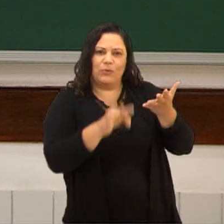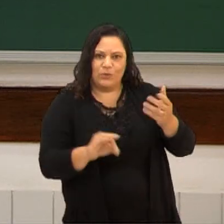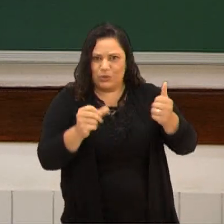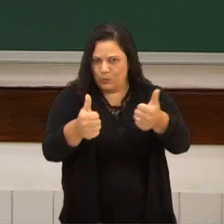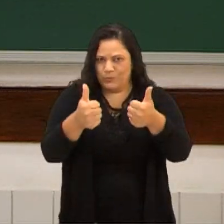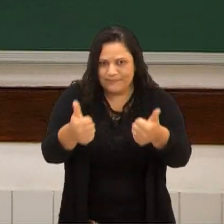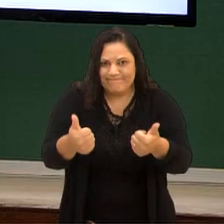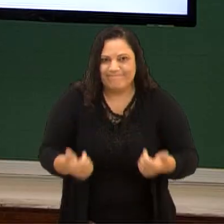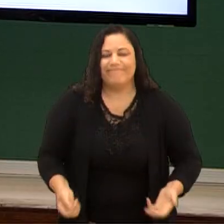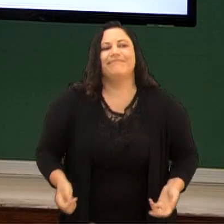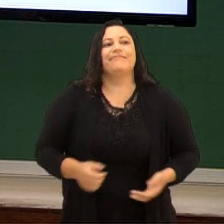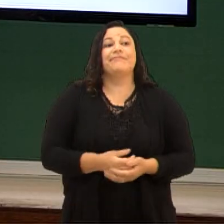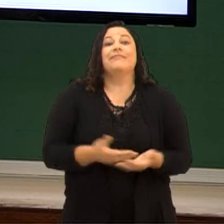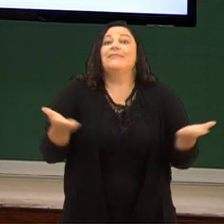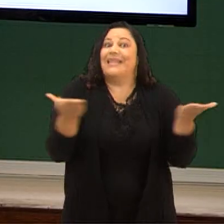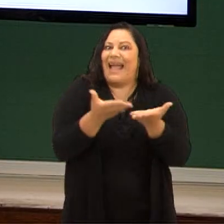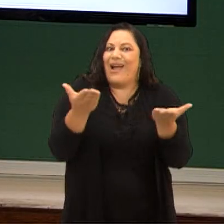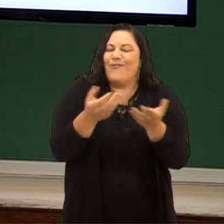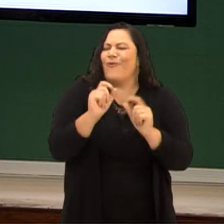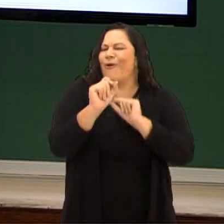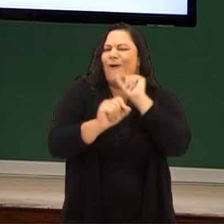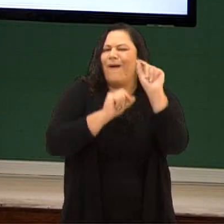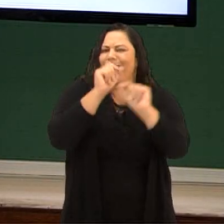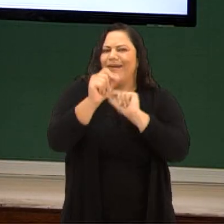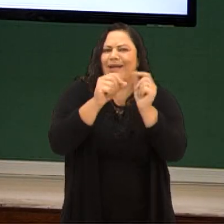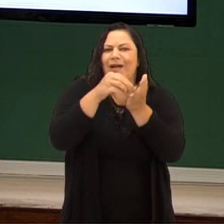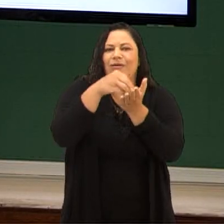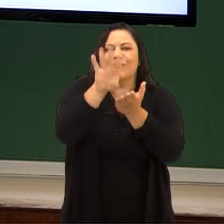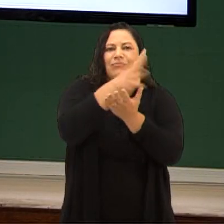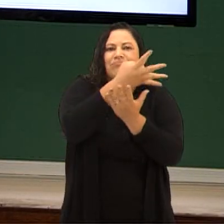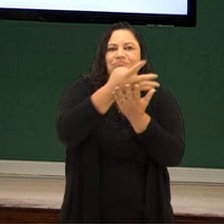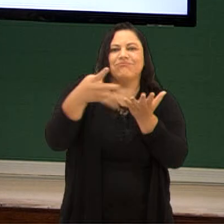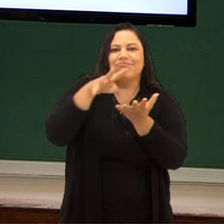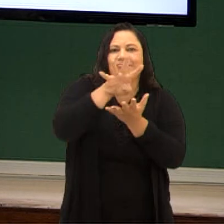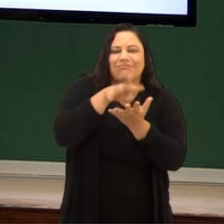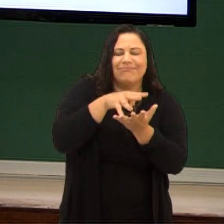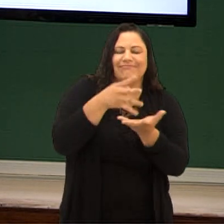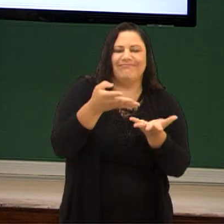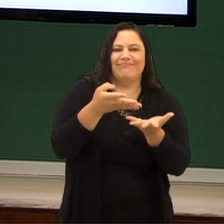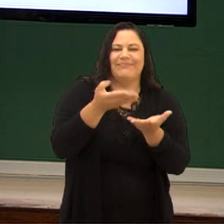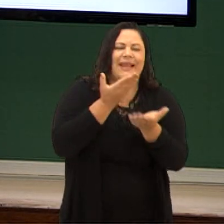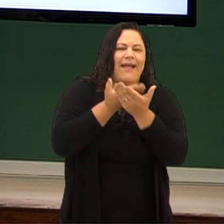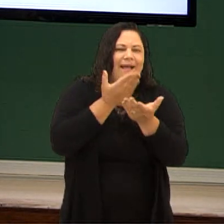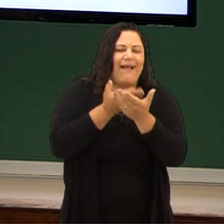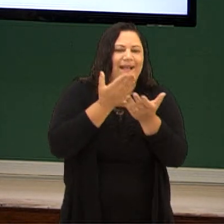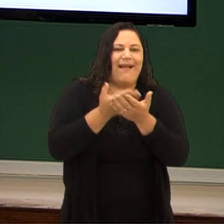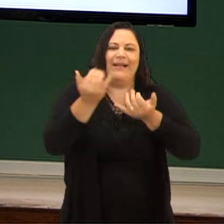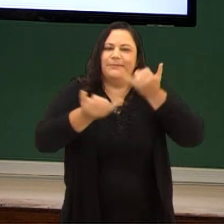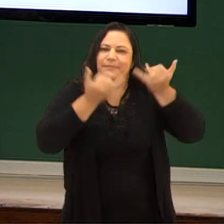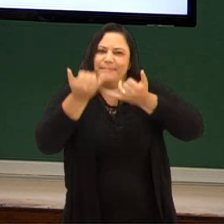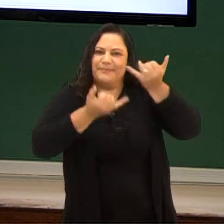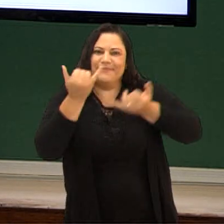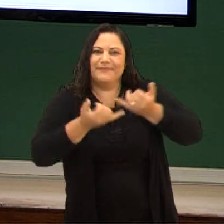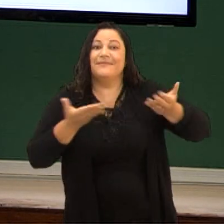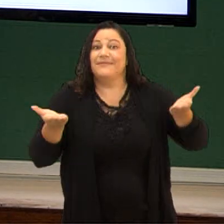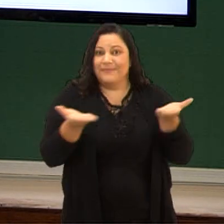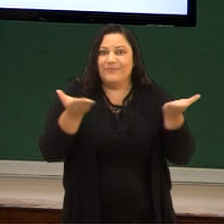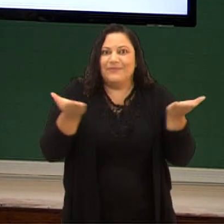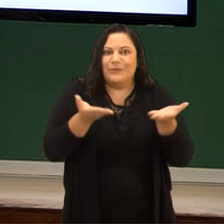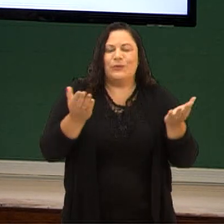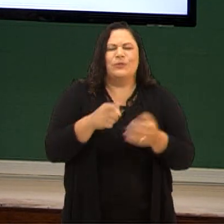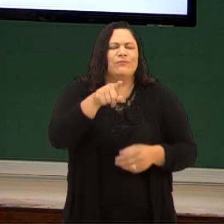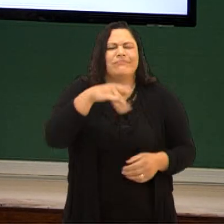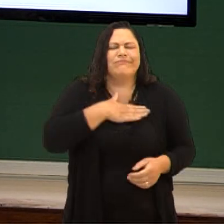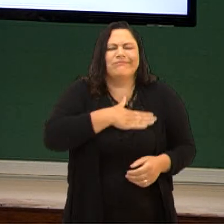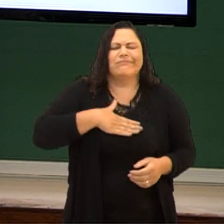bem? Então, agora a gente vai fazer o quê? Jogar, a parte da aula que é divertida, que vocês gostam, não é? E o nosso jogo de hoje tem a ver com